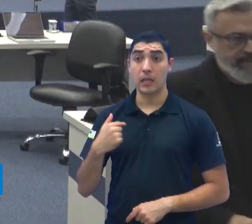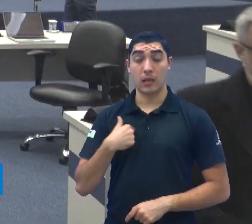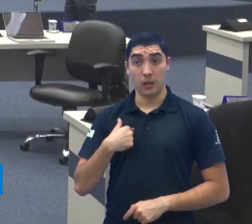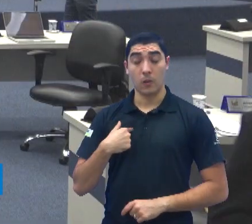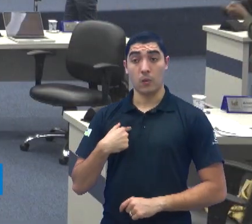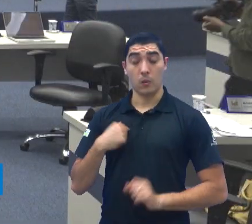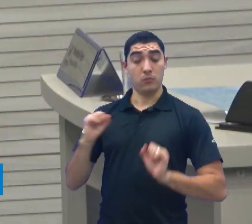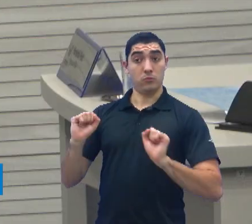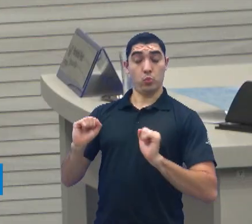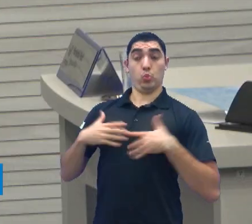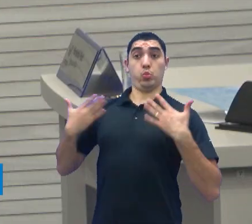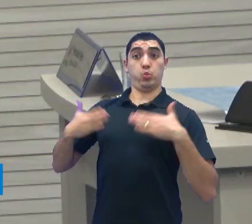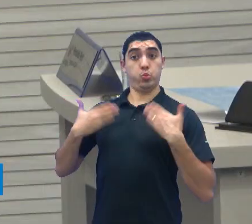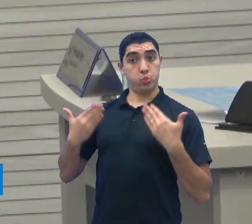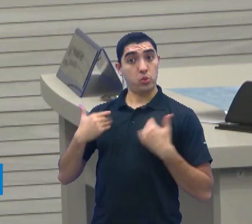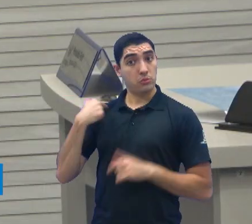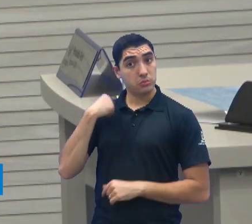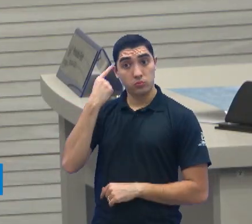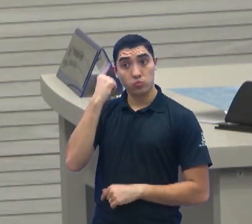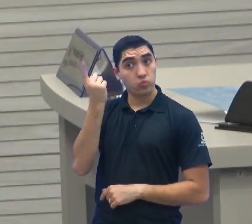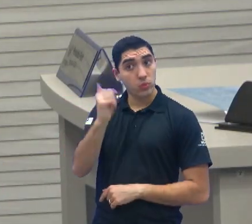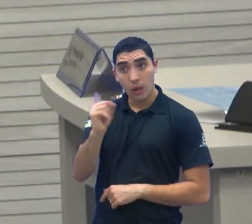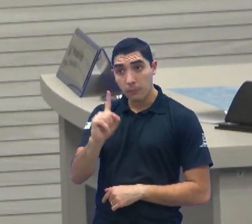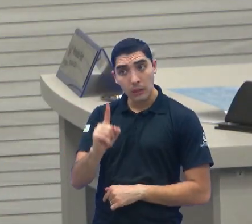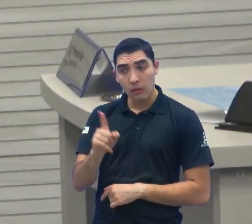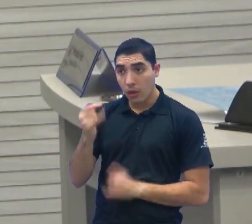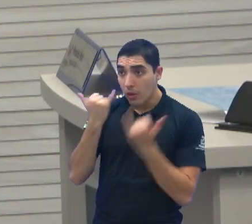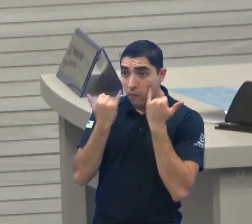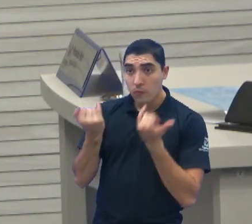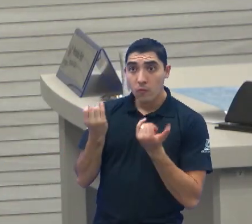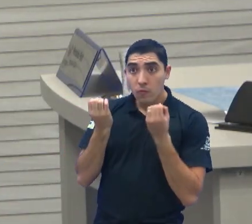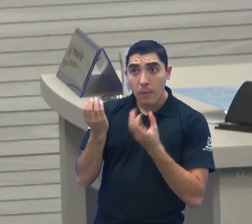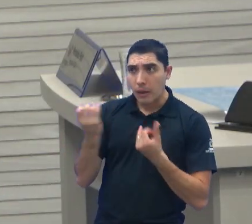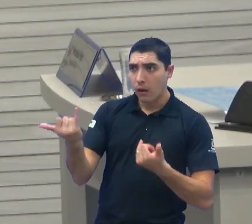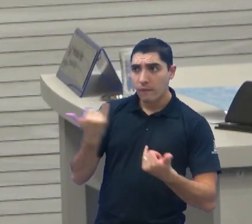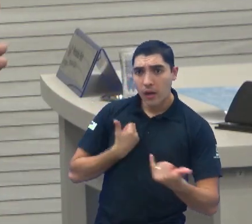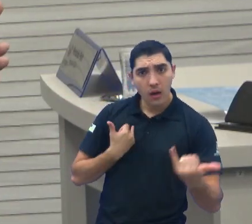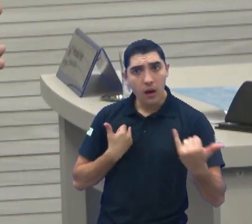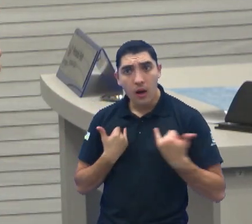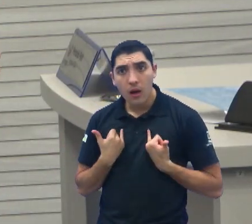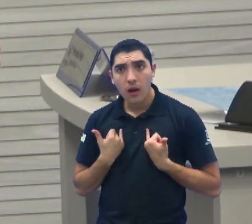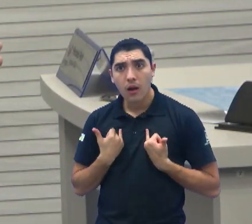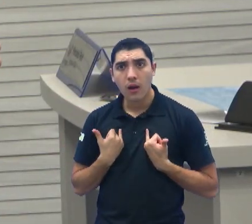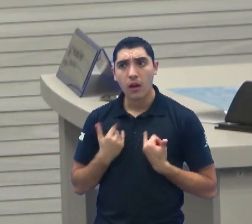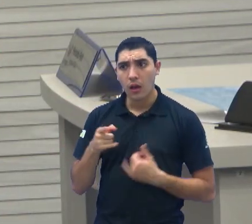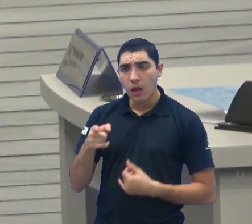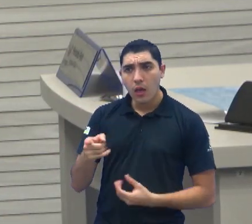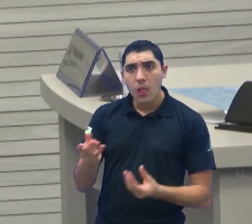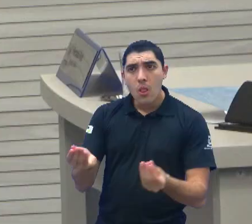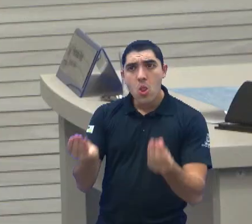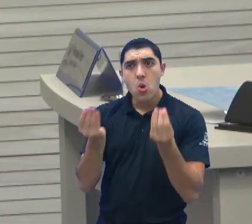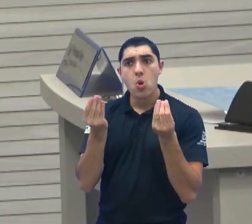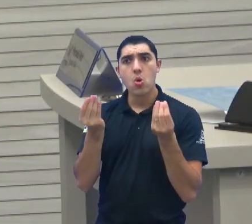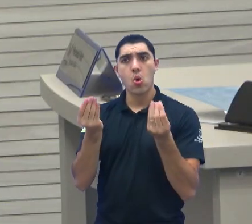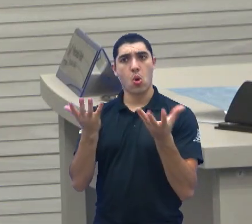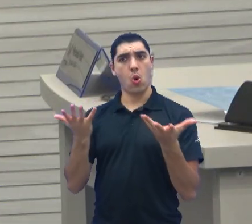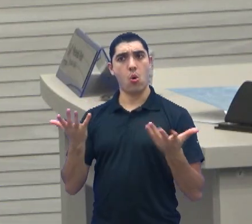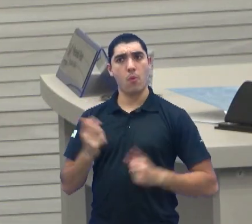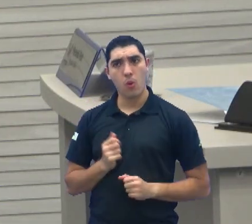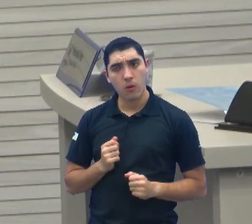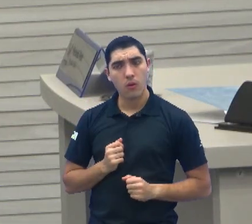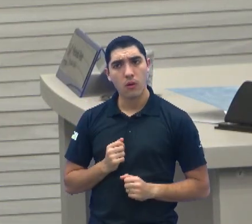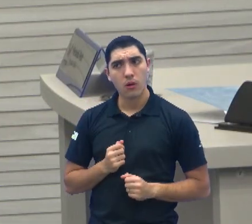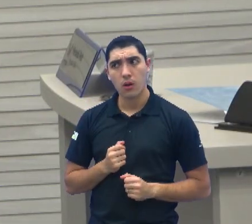informação, confesso que eu não tinha essa informação, que a zoonose estava nessas condições. Quando